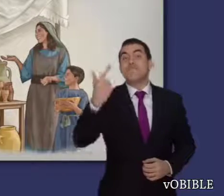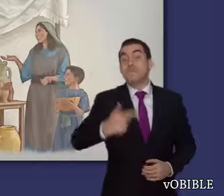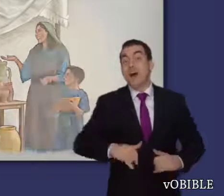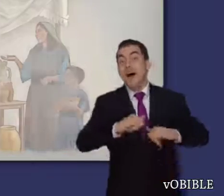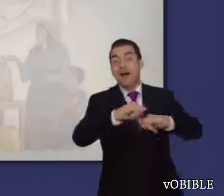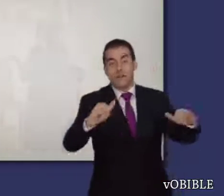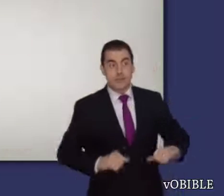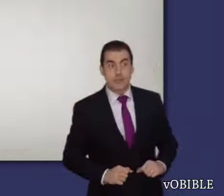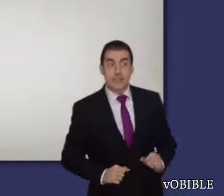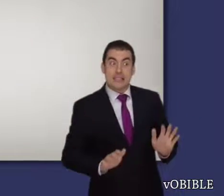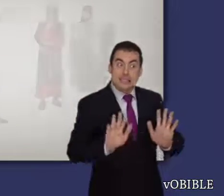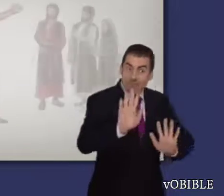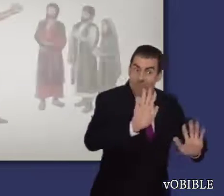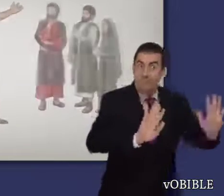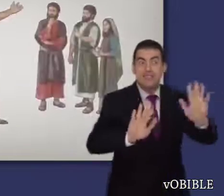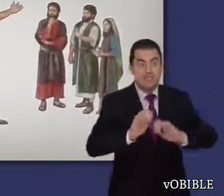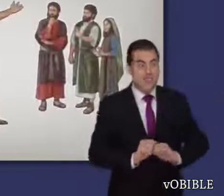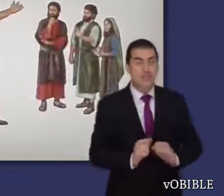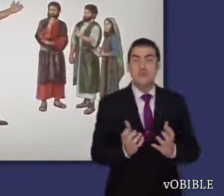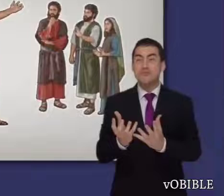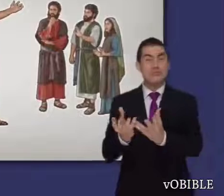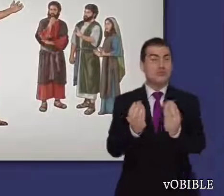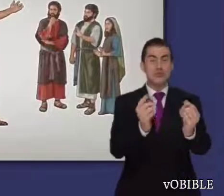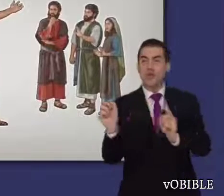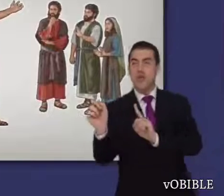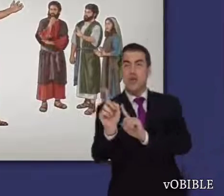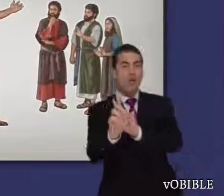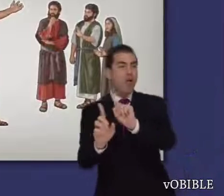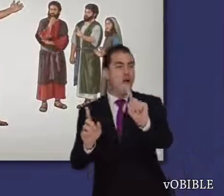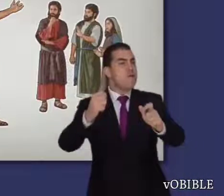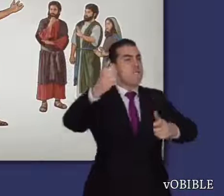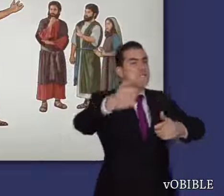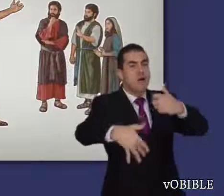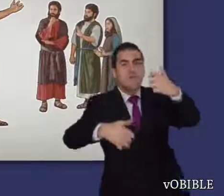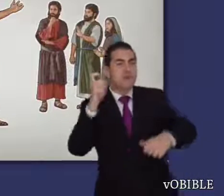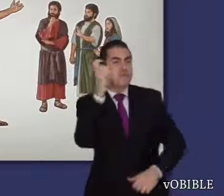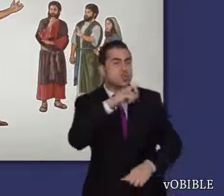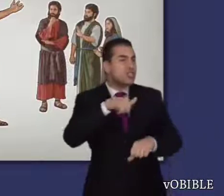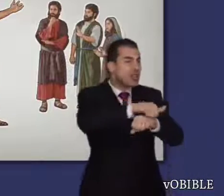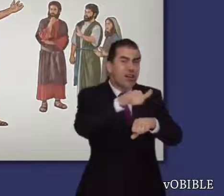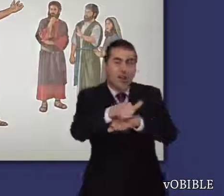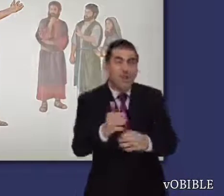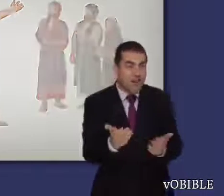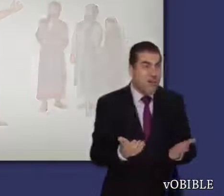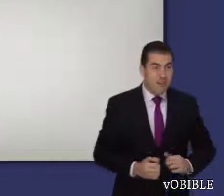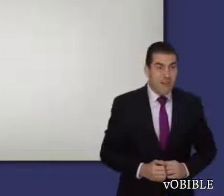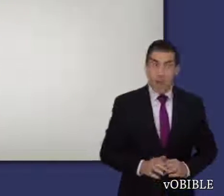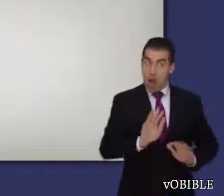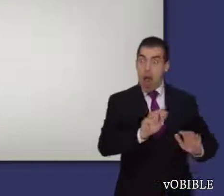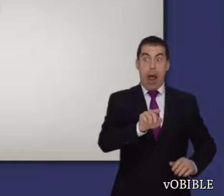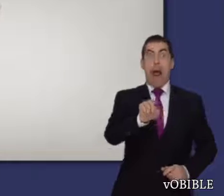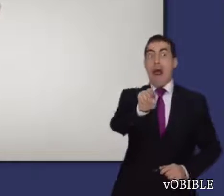de Deus." Depois, João dá um alerta. Ele diz que muitos enganadores saíram pelo mundo